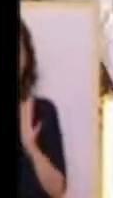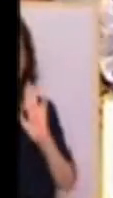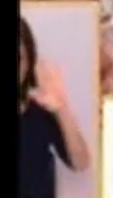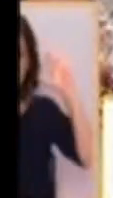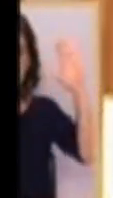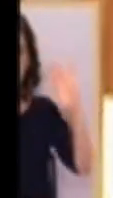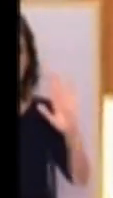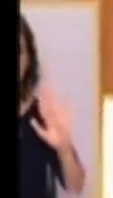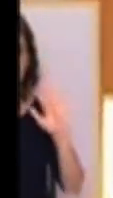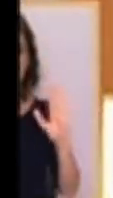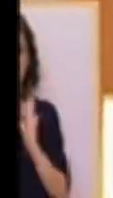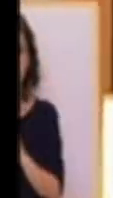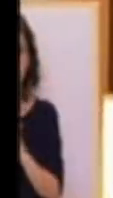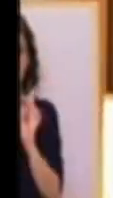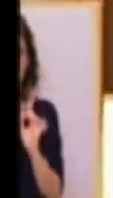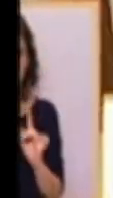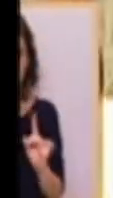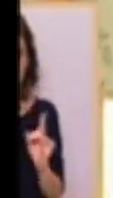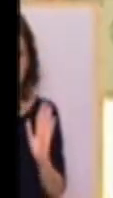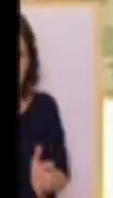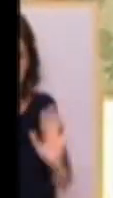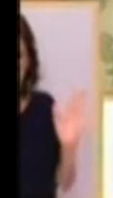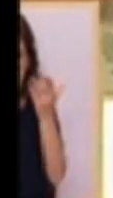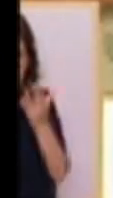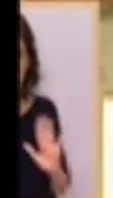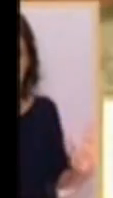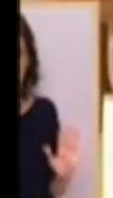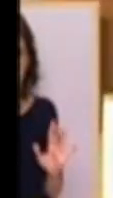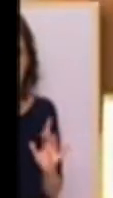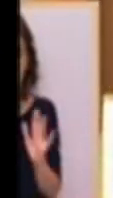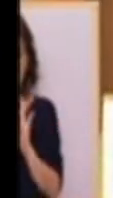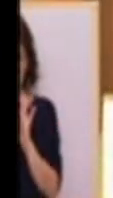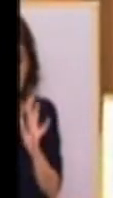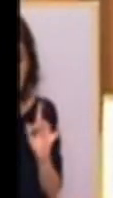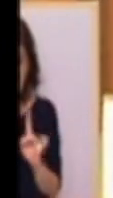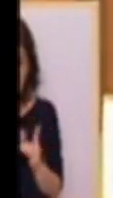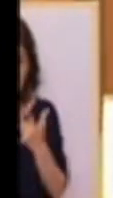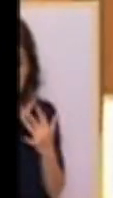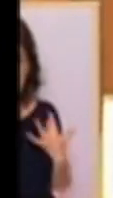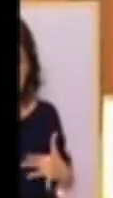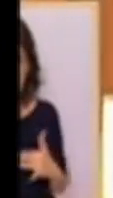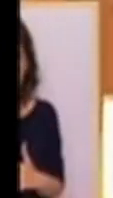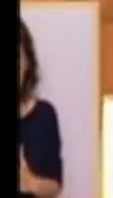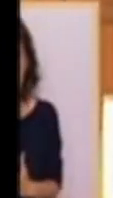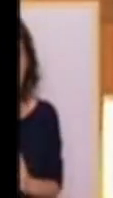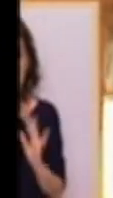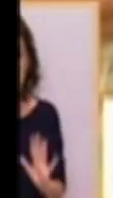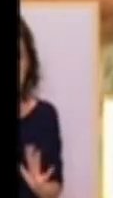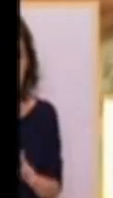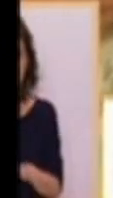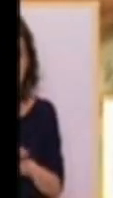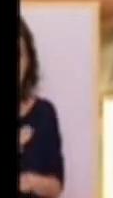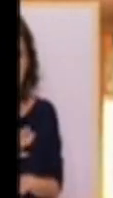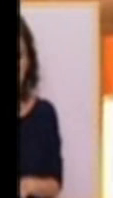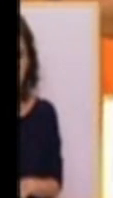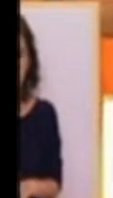Atenção, minhas senhoras e meus senhores. Ela dispensa apresentações. Tem um longo currículo na música e na representação. É uma cara conhecida e acarinhada pelo